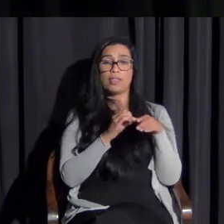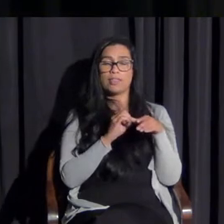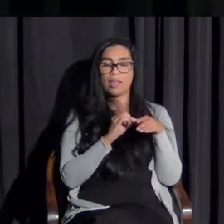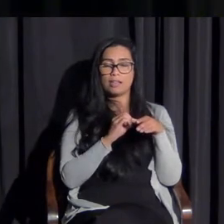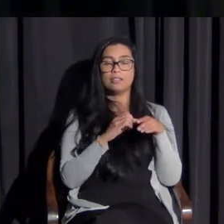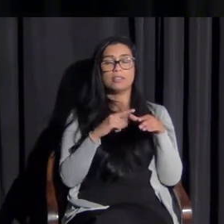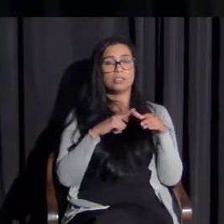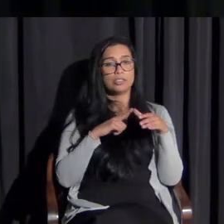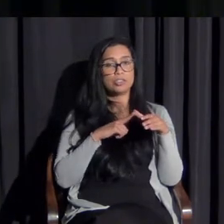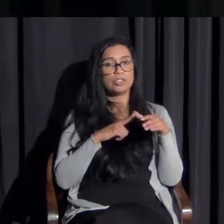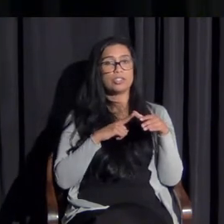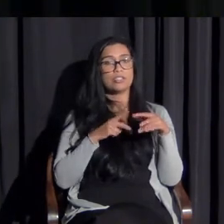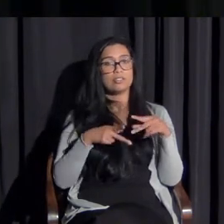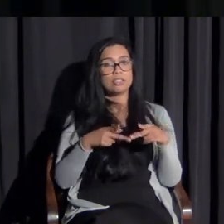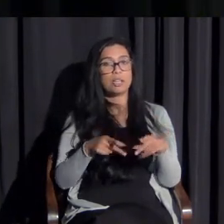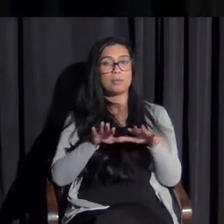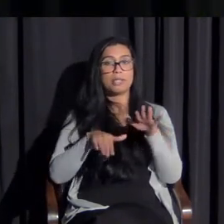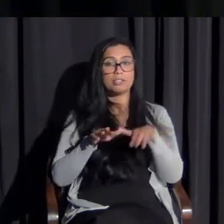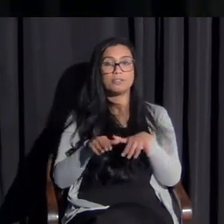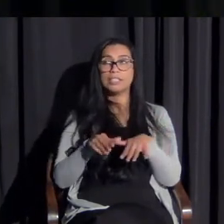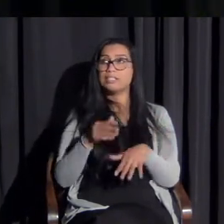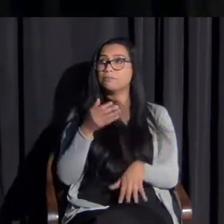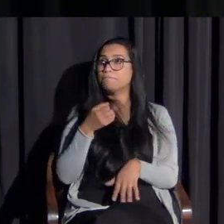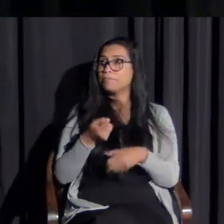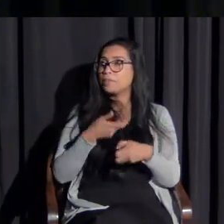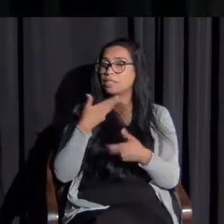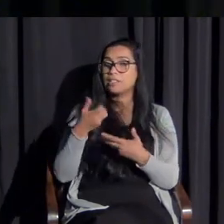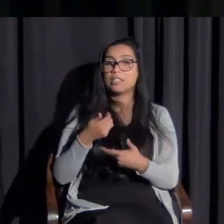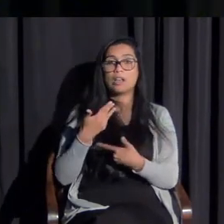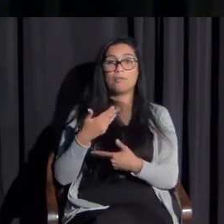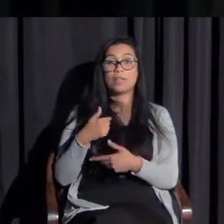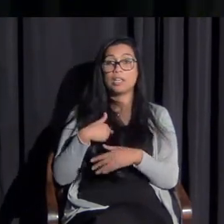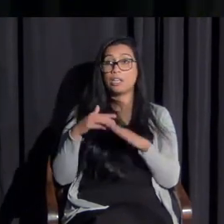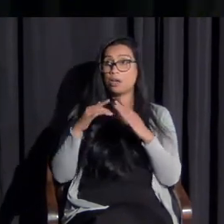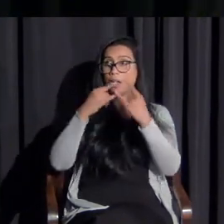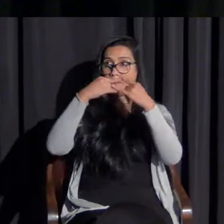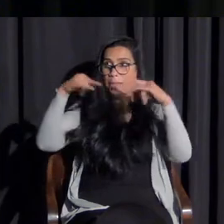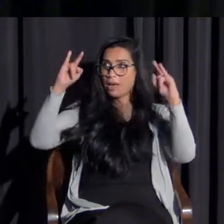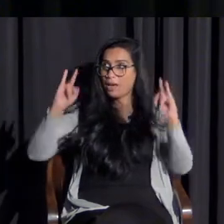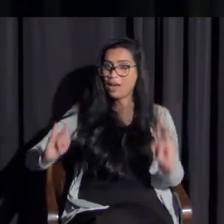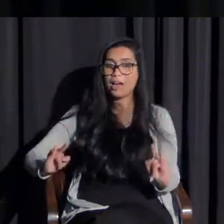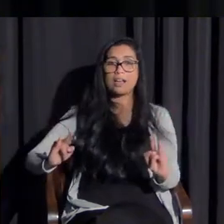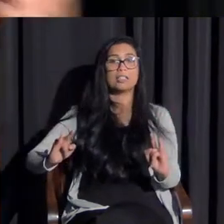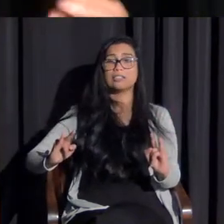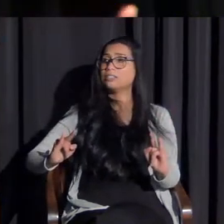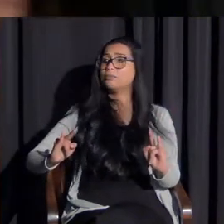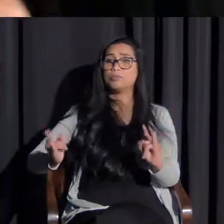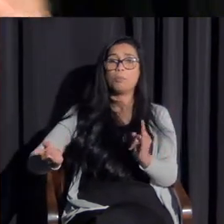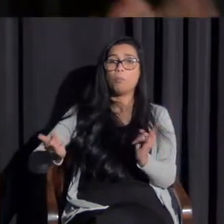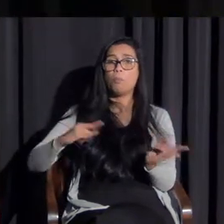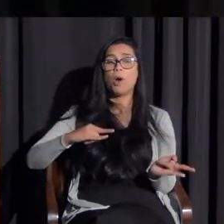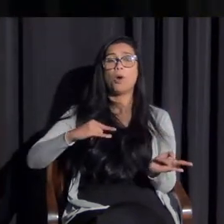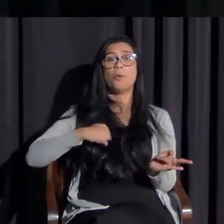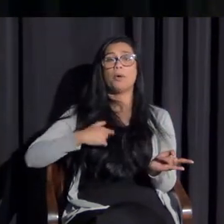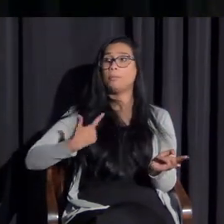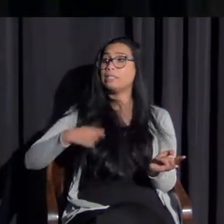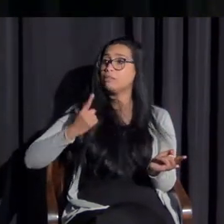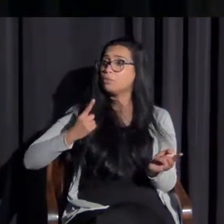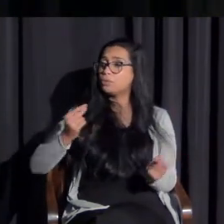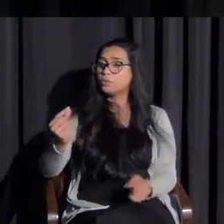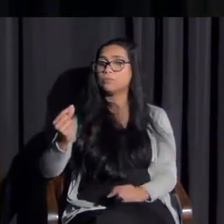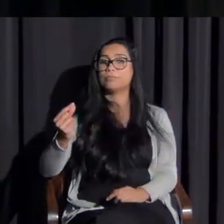João, eu estou indo embora, porque meu barraco acabou de ser derrubado. Num paralelo, uma outra imagem